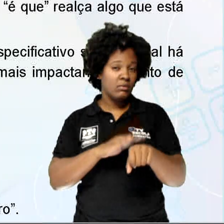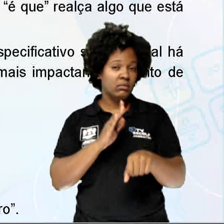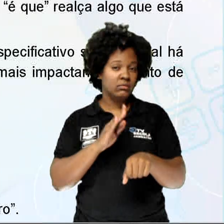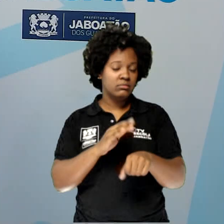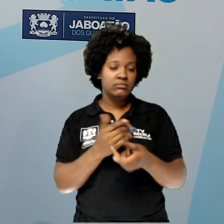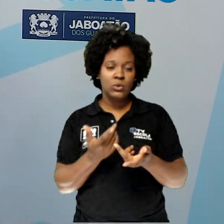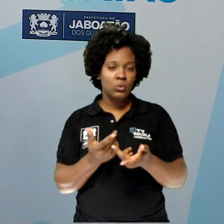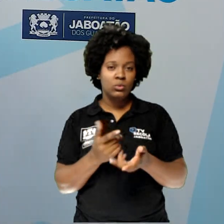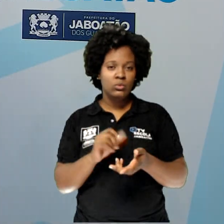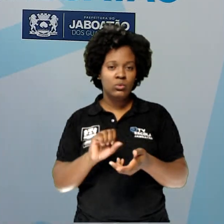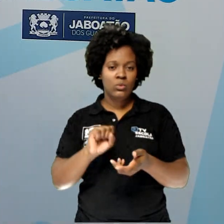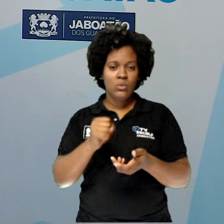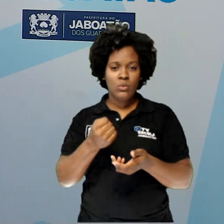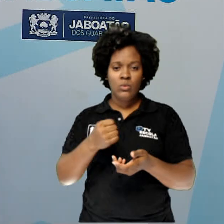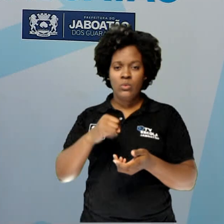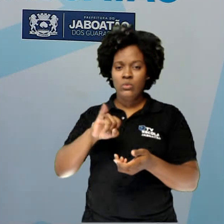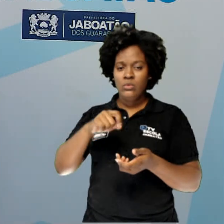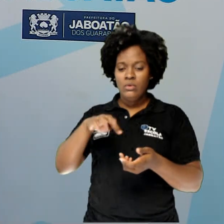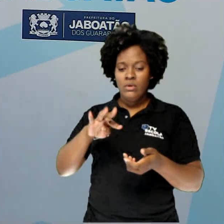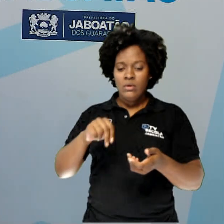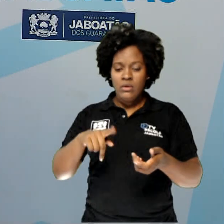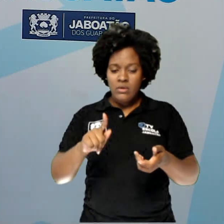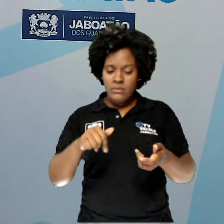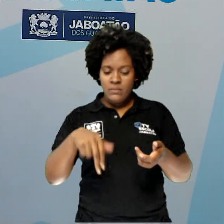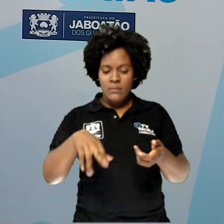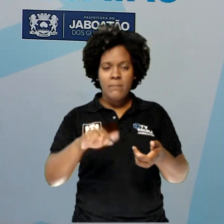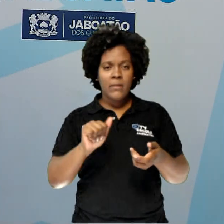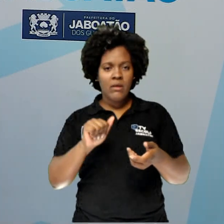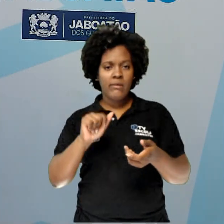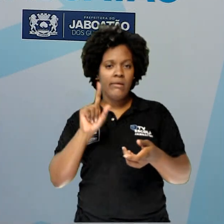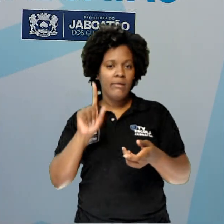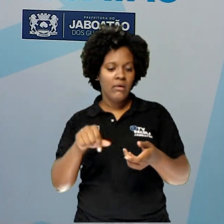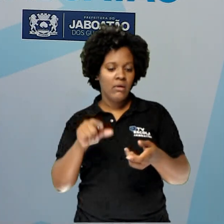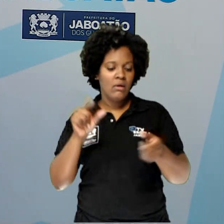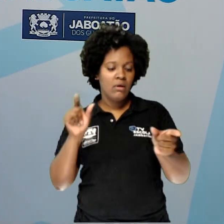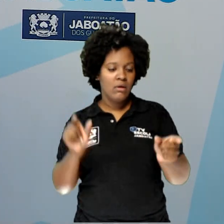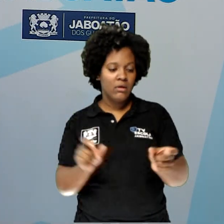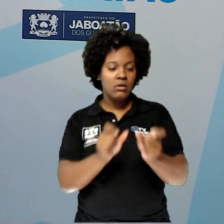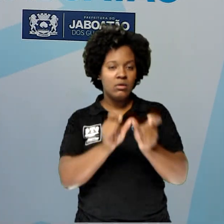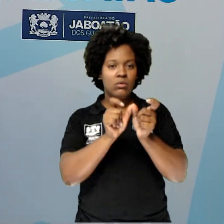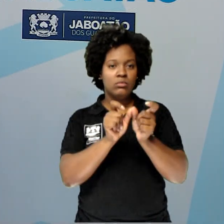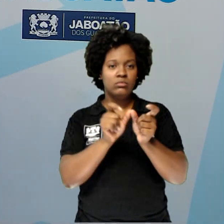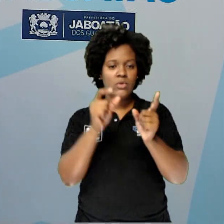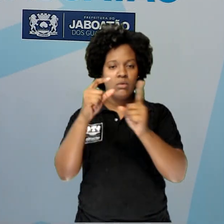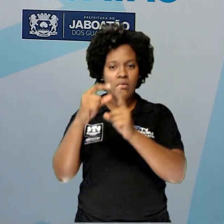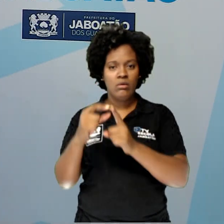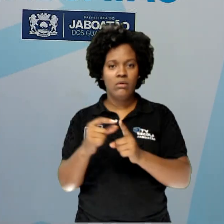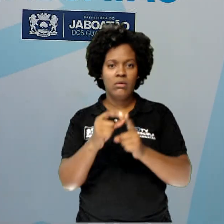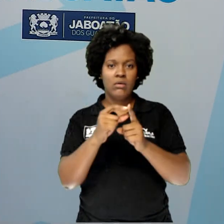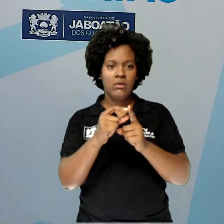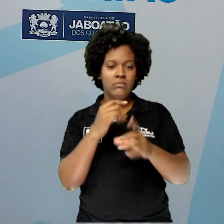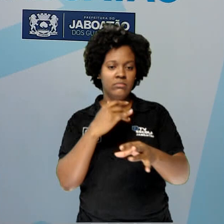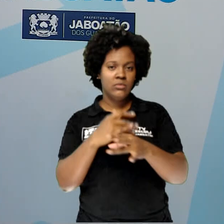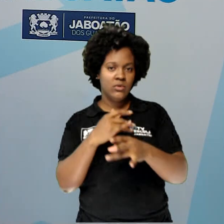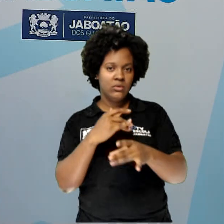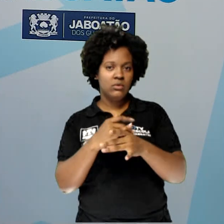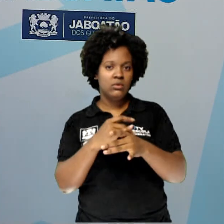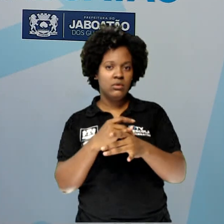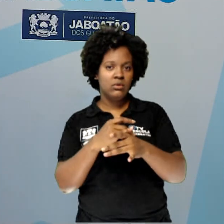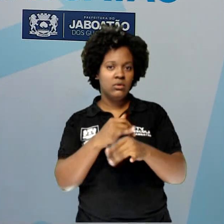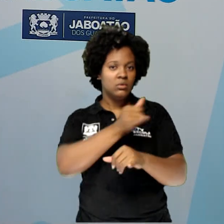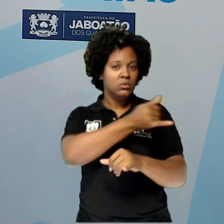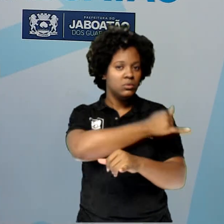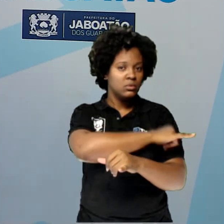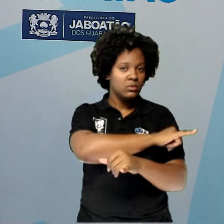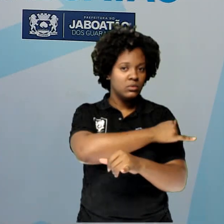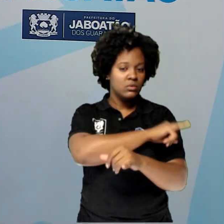o sintagma ao qual ele se refere é justamente a união dessas palavras, a cidade do Rio de Janeiro, a união